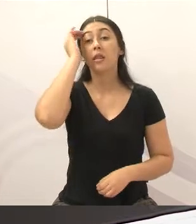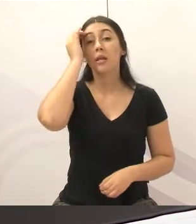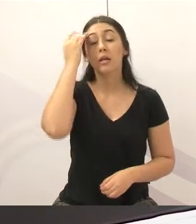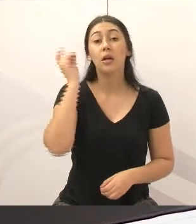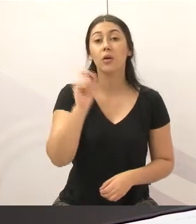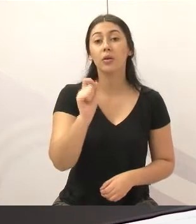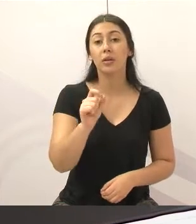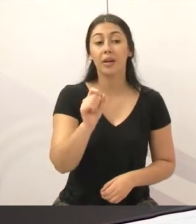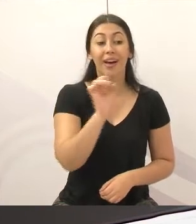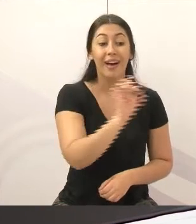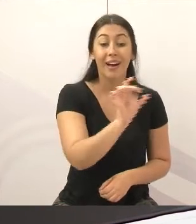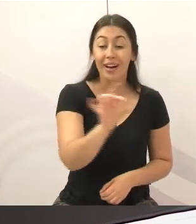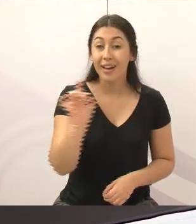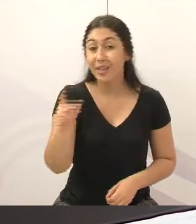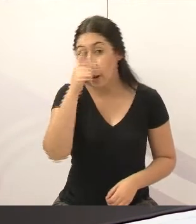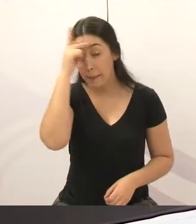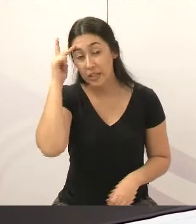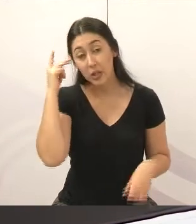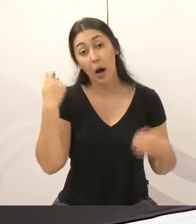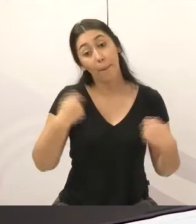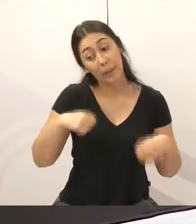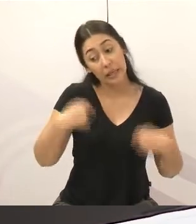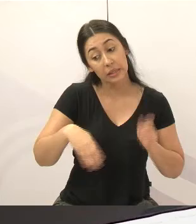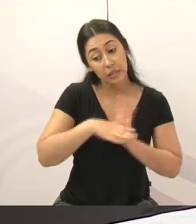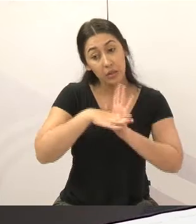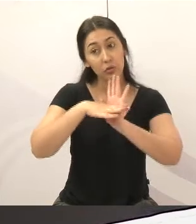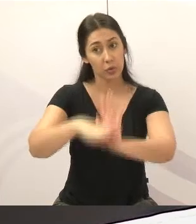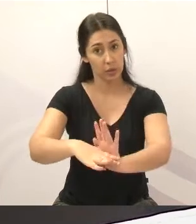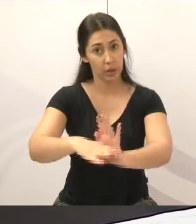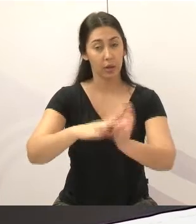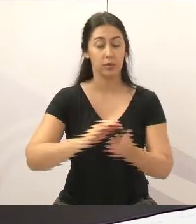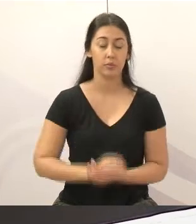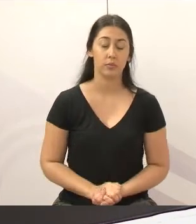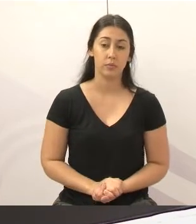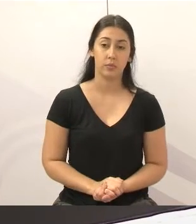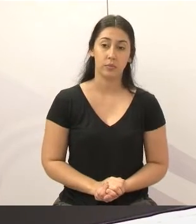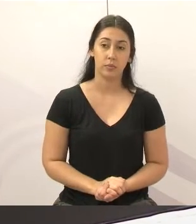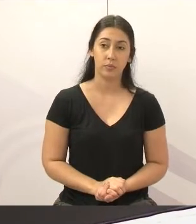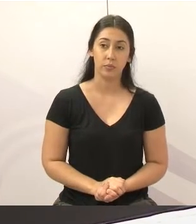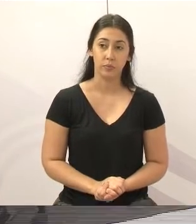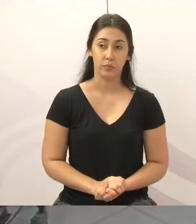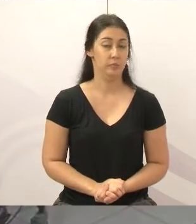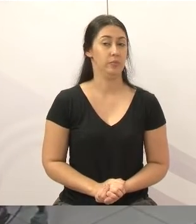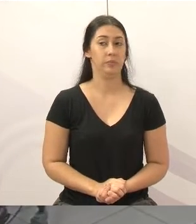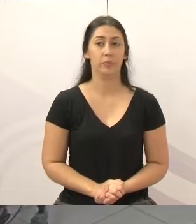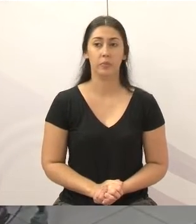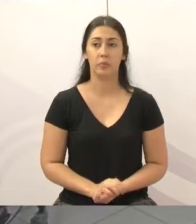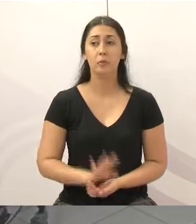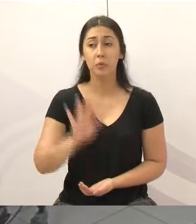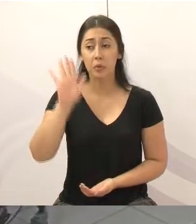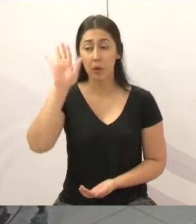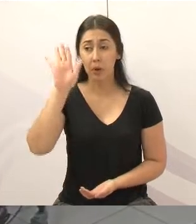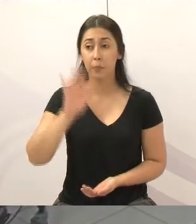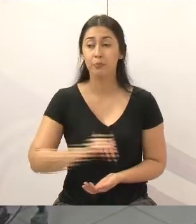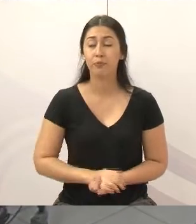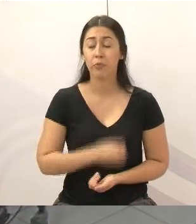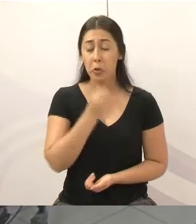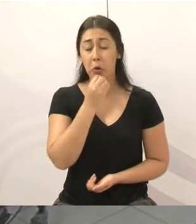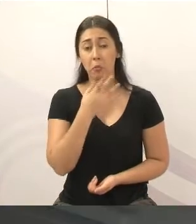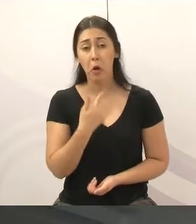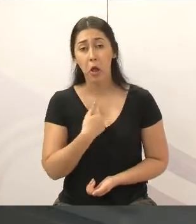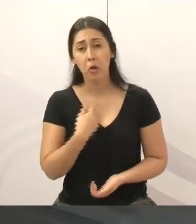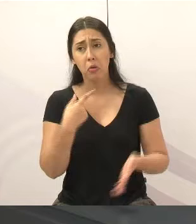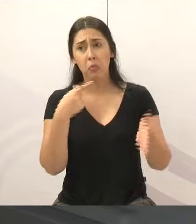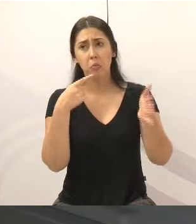vai ter que fazer um pouco de sacrifício da sua parte para a gente minimizar os danos. Vereadora, a senhora permite uma parte? Bom, eu só tenho